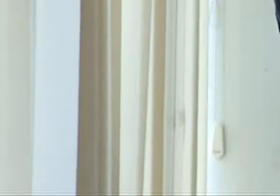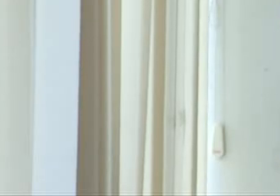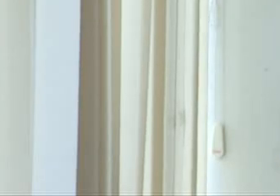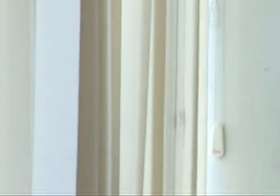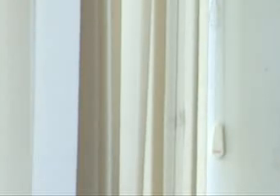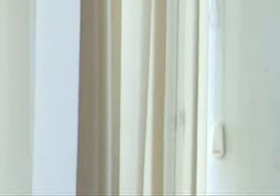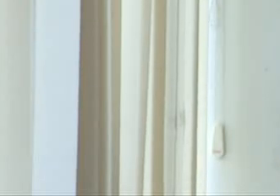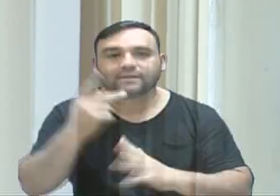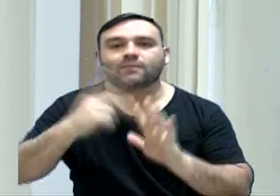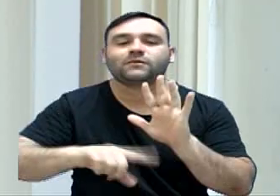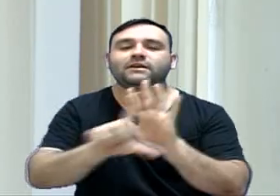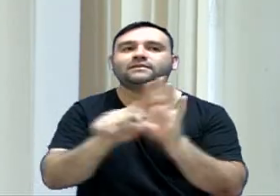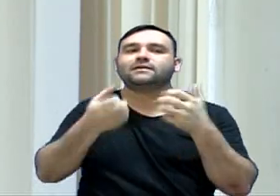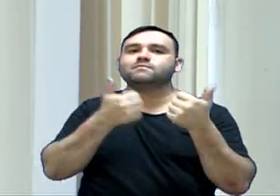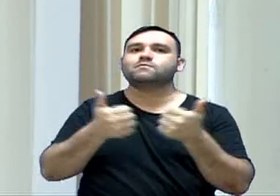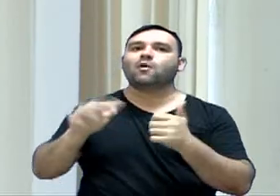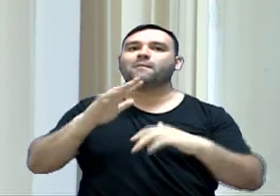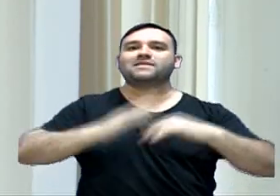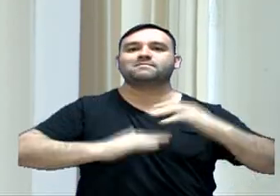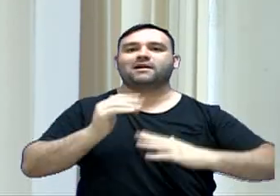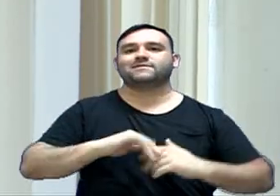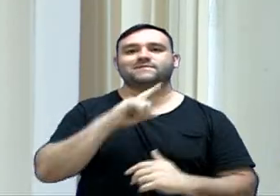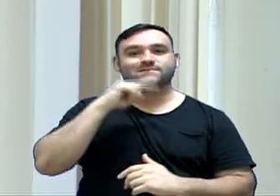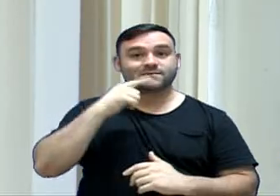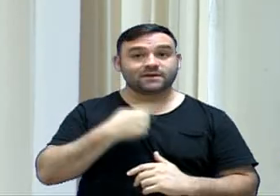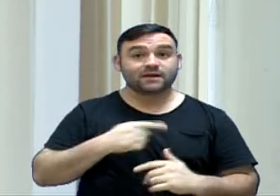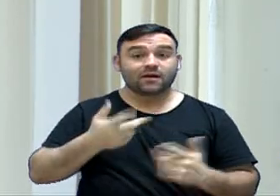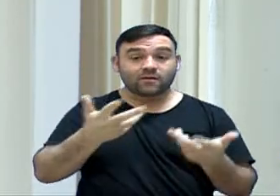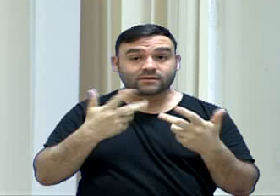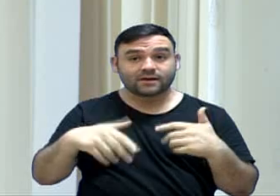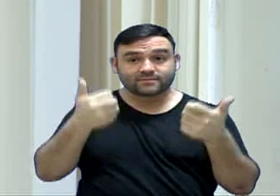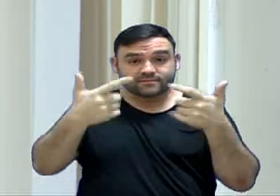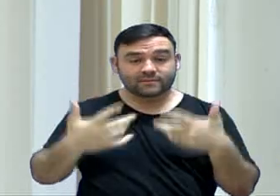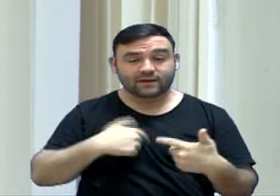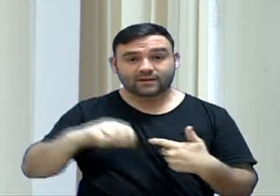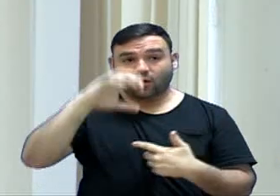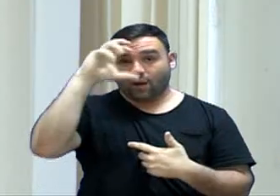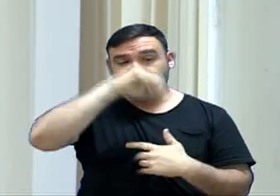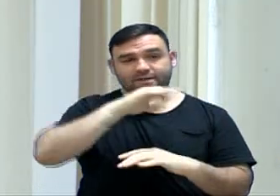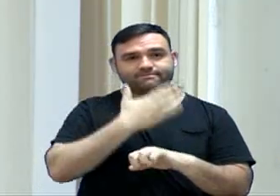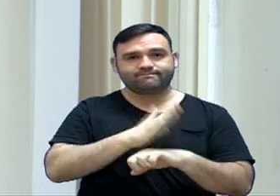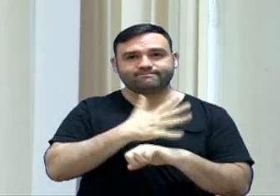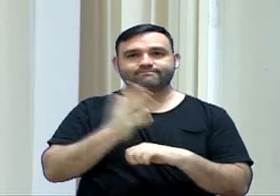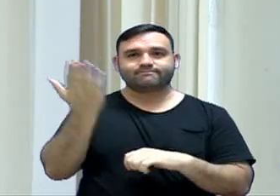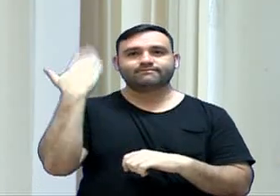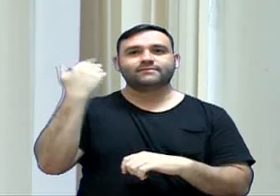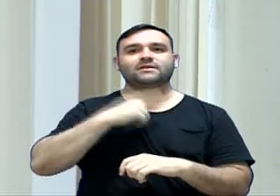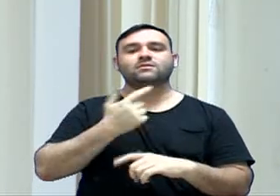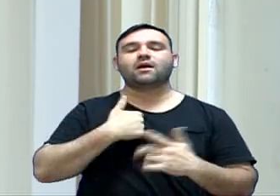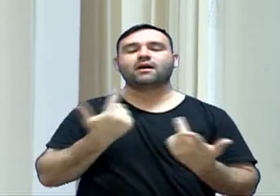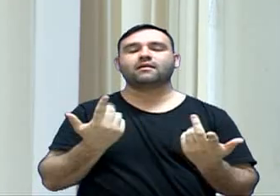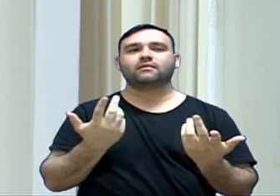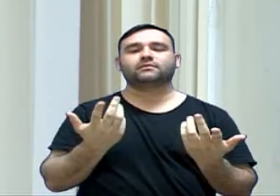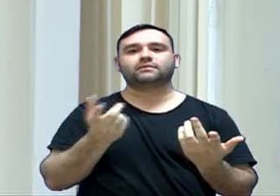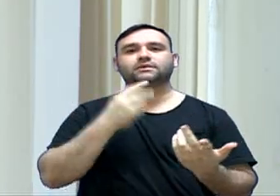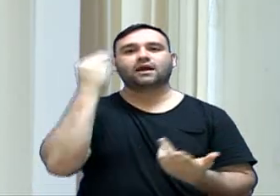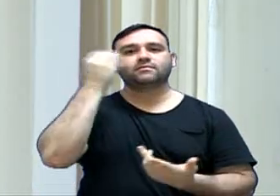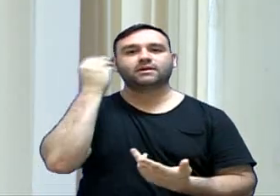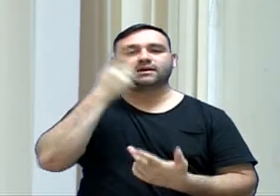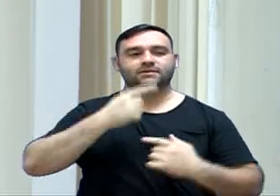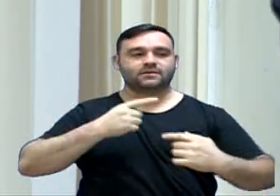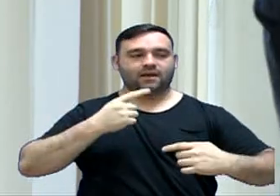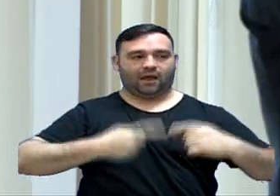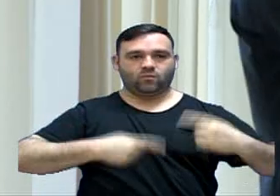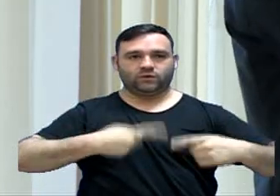uma observação que eu fiz e um aprendizado que eu fiz na minha humilde experiência